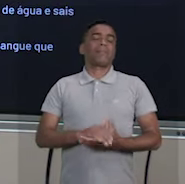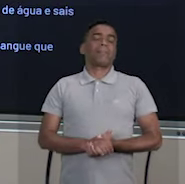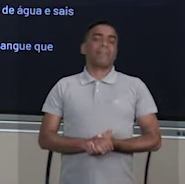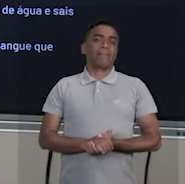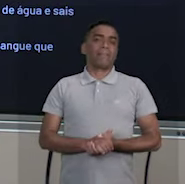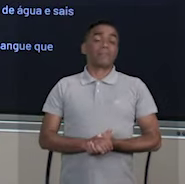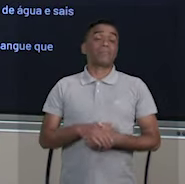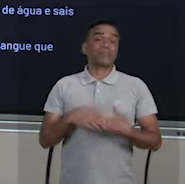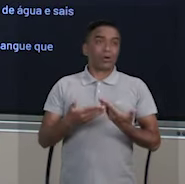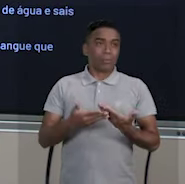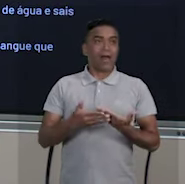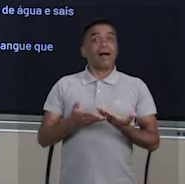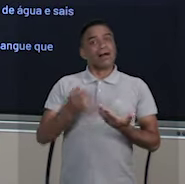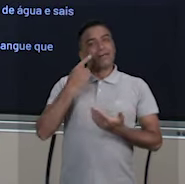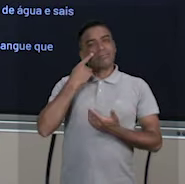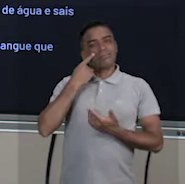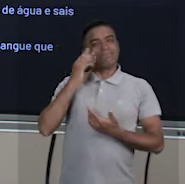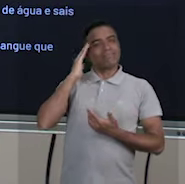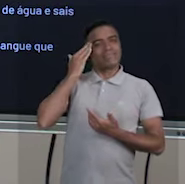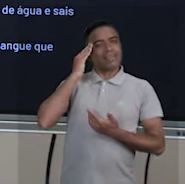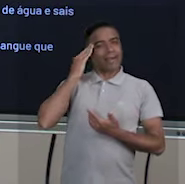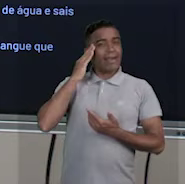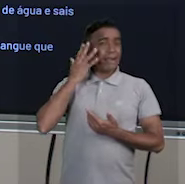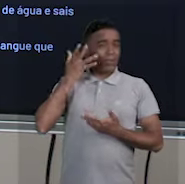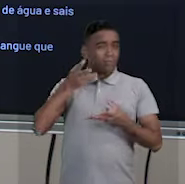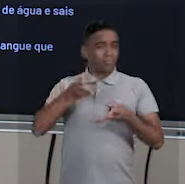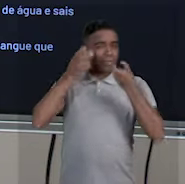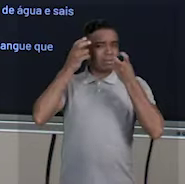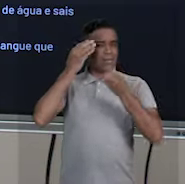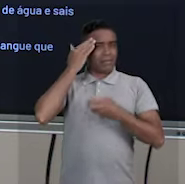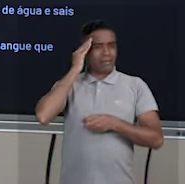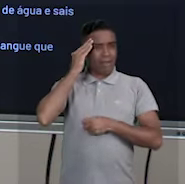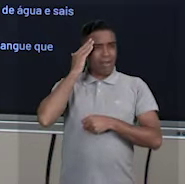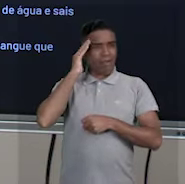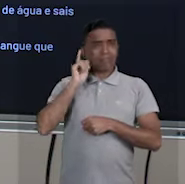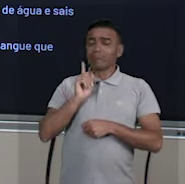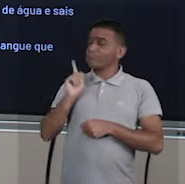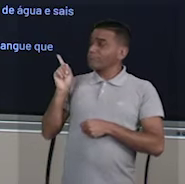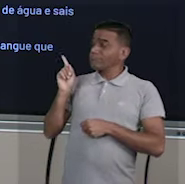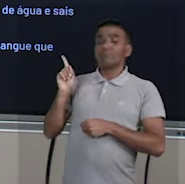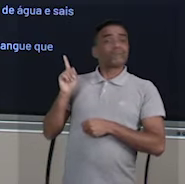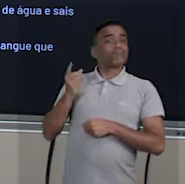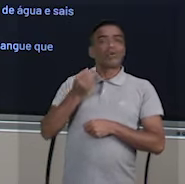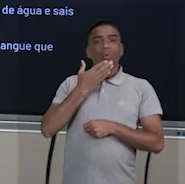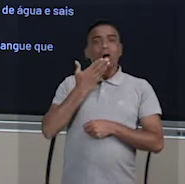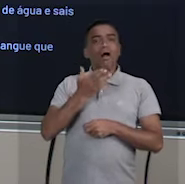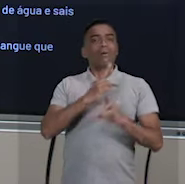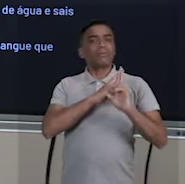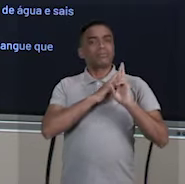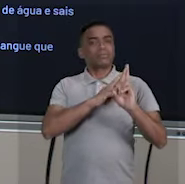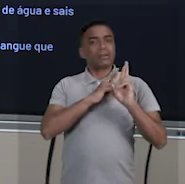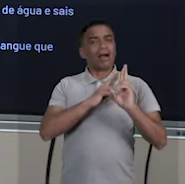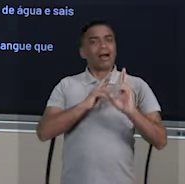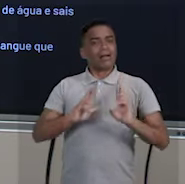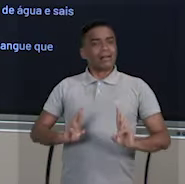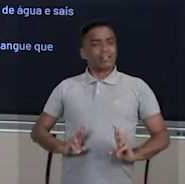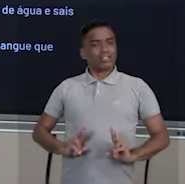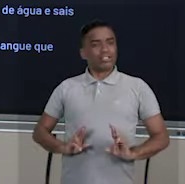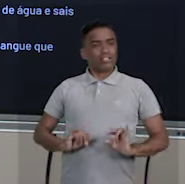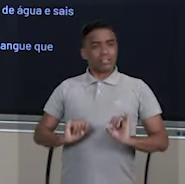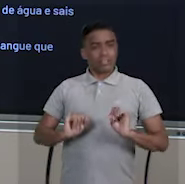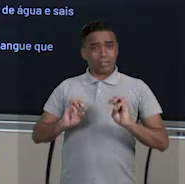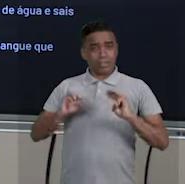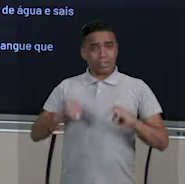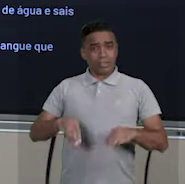para a gente poder completar e entender, ver se a gente conseguiu entender tudo e quais são, né, as funções de cada órgão dentro do sistema